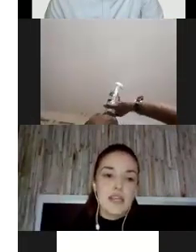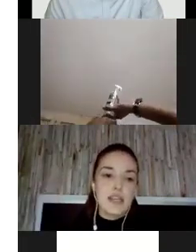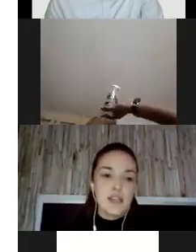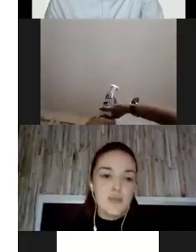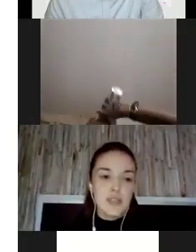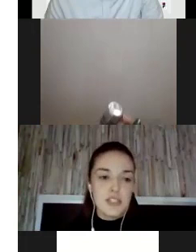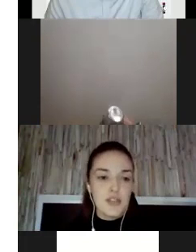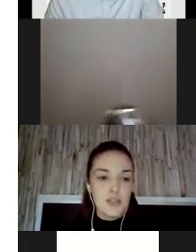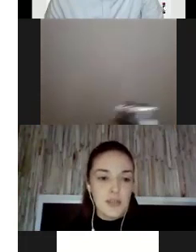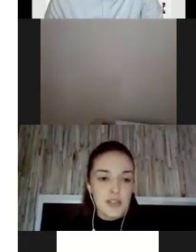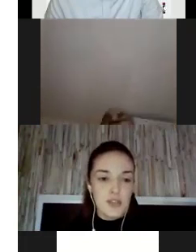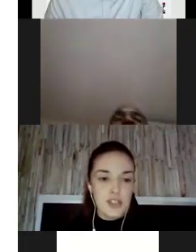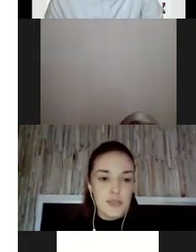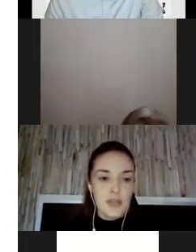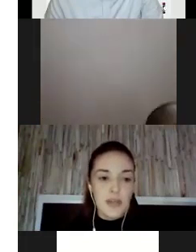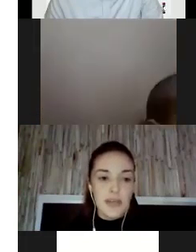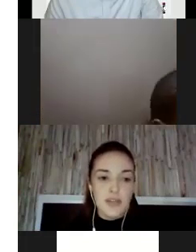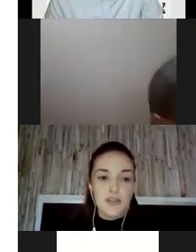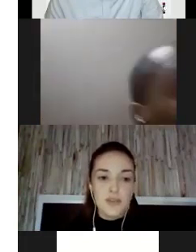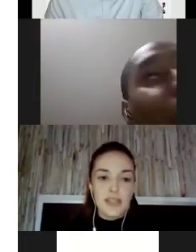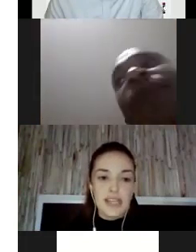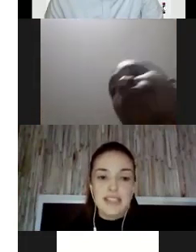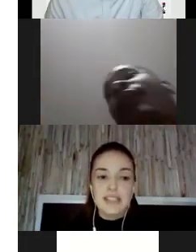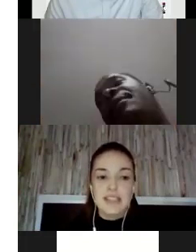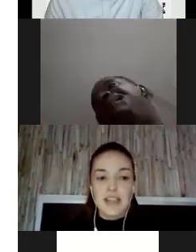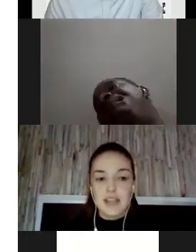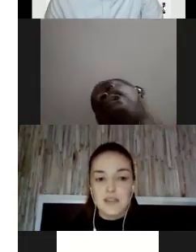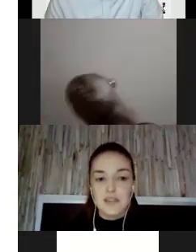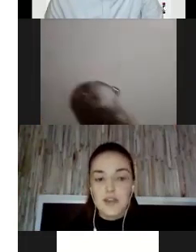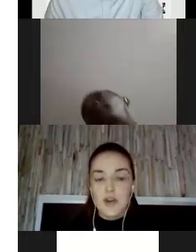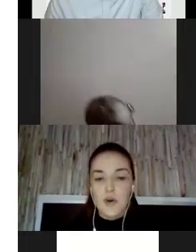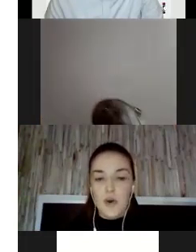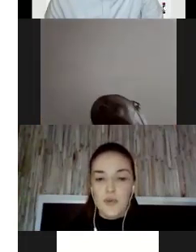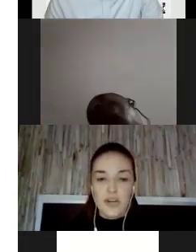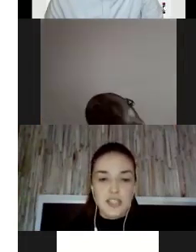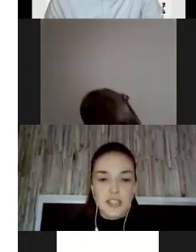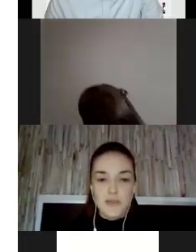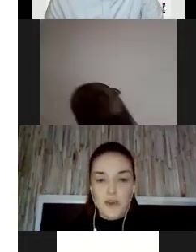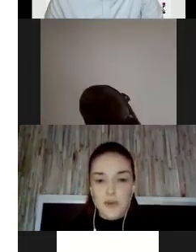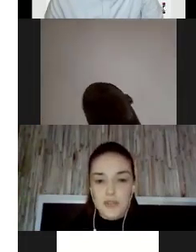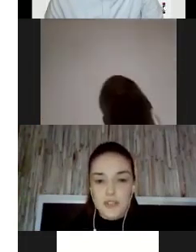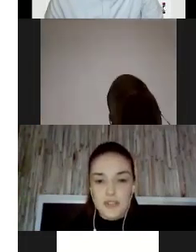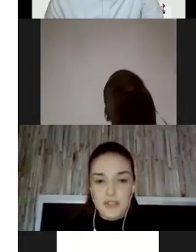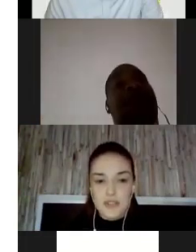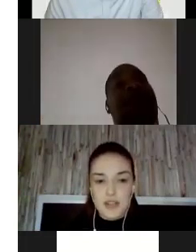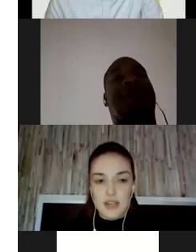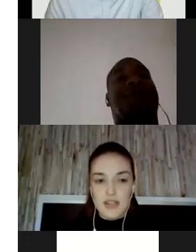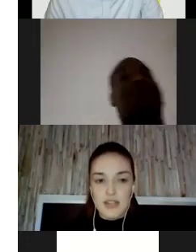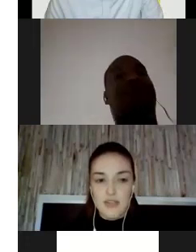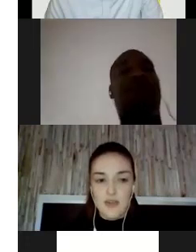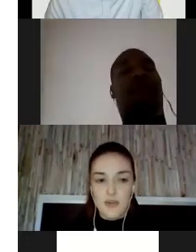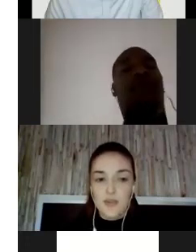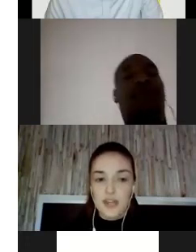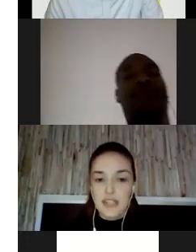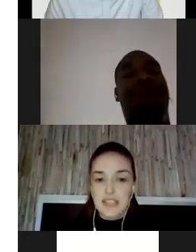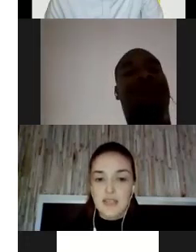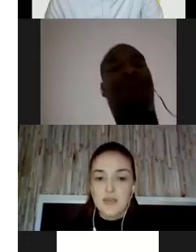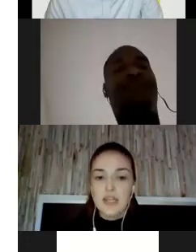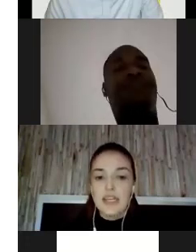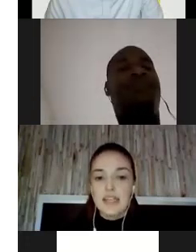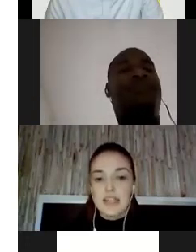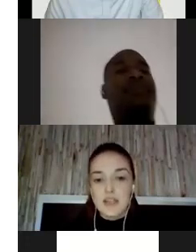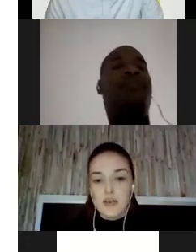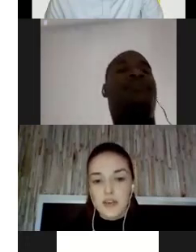possui exposições de padrões de empilhamento de materiais siliciclásticos, como as clinoformas, aqui, clinoformas de